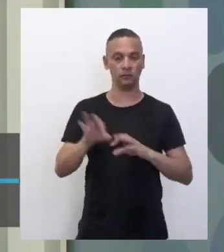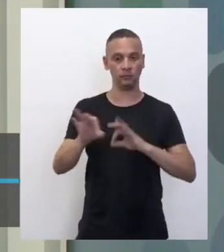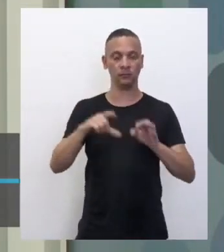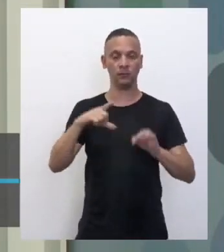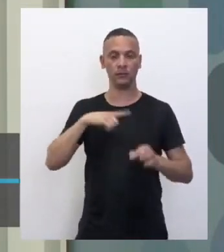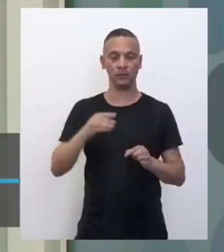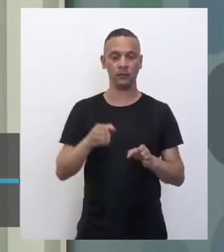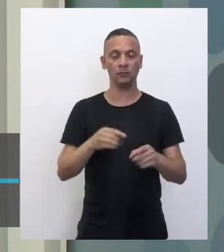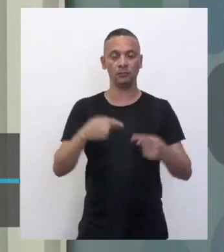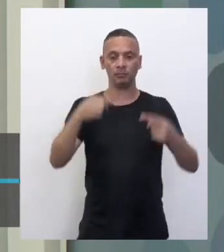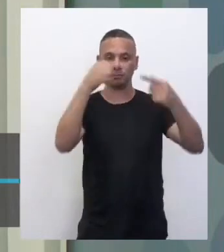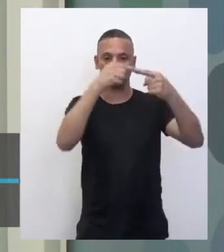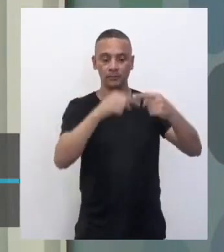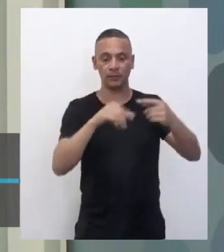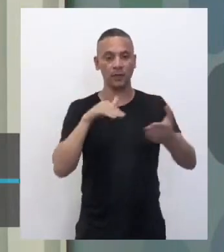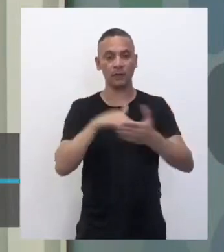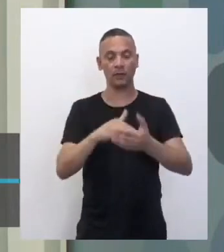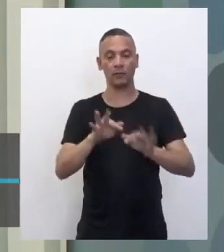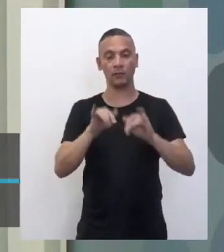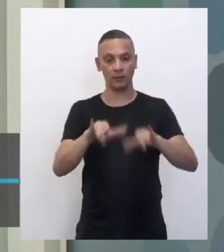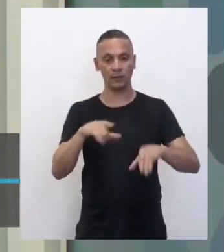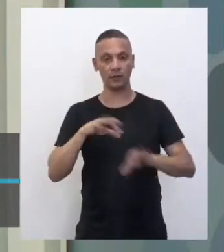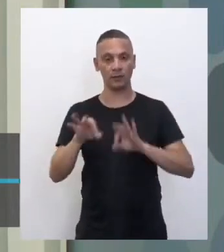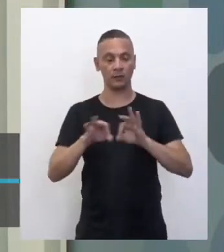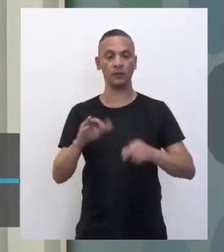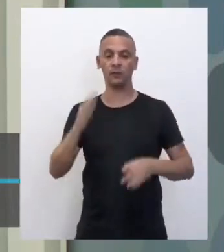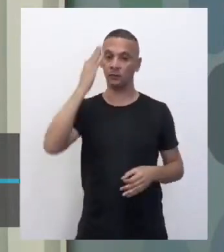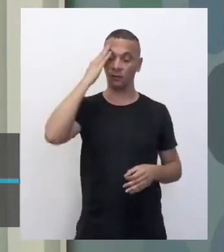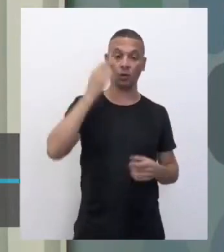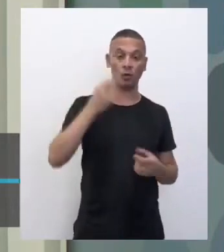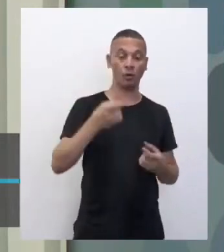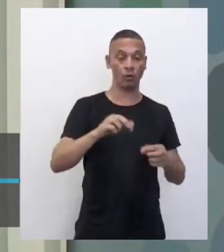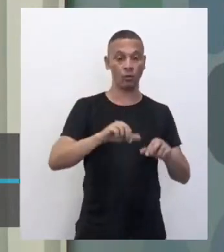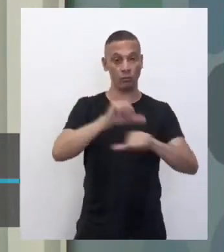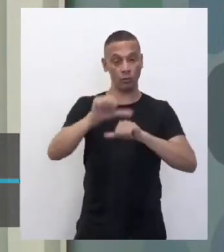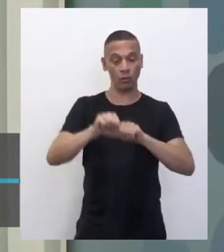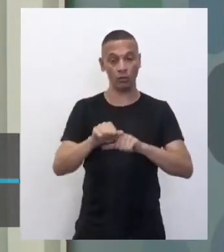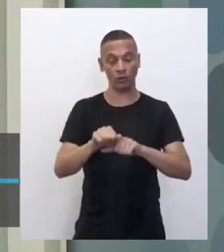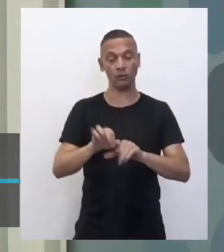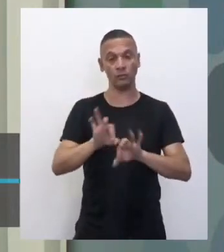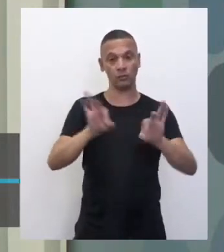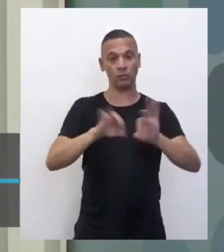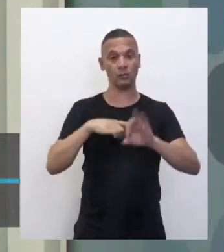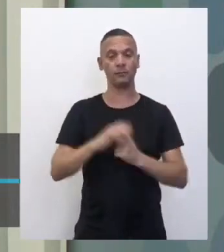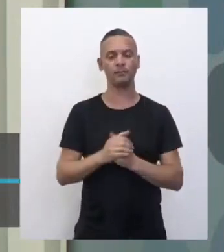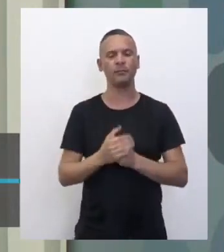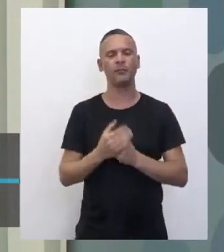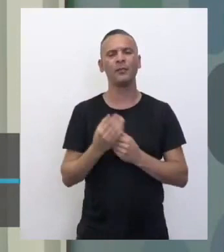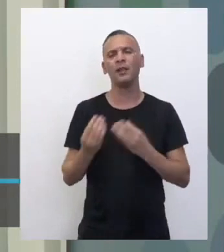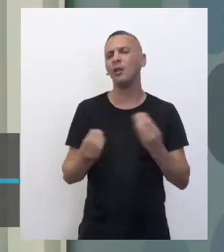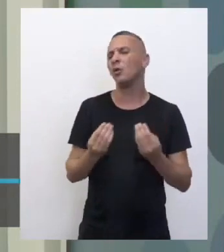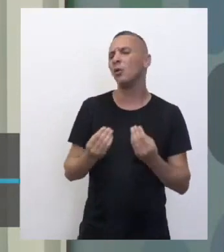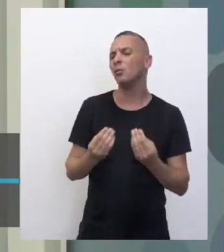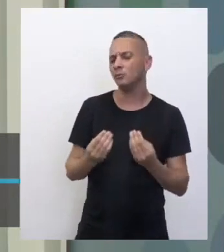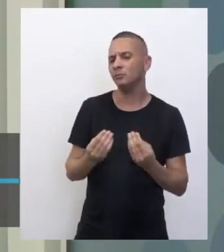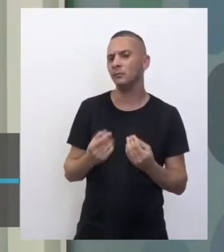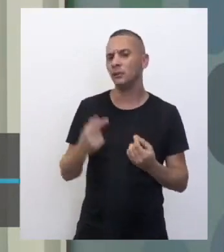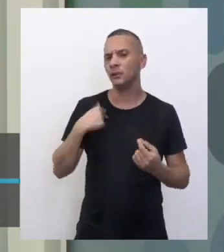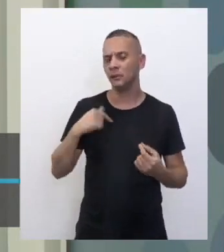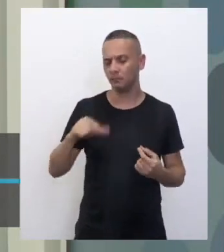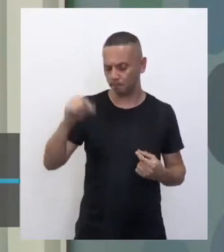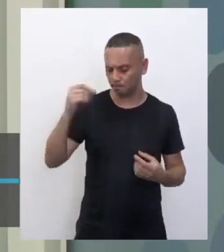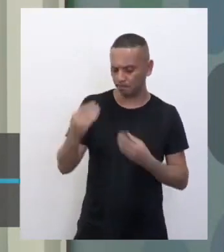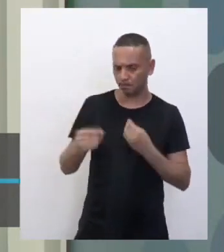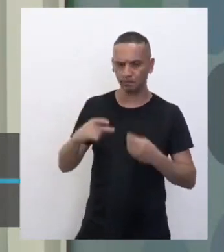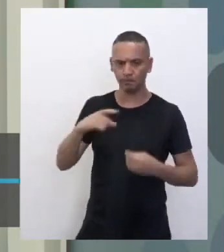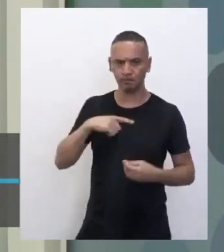esse princípio até o fim, ou o contrário, de abrir mão desse princípio. Né? Quanto vai pesar para mim? Qual vai ser o peso? Qual vai